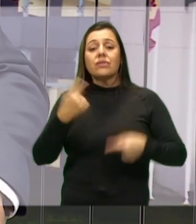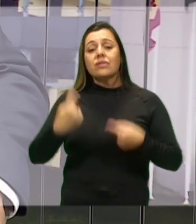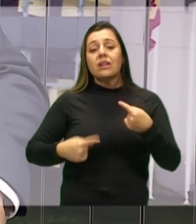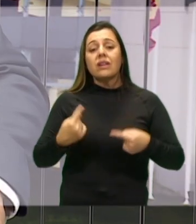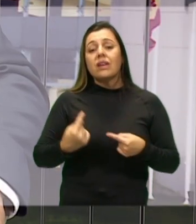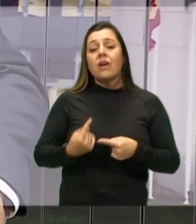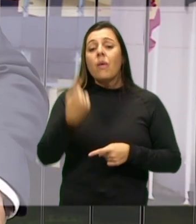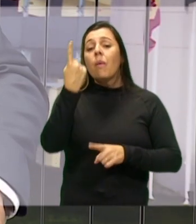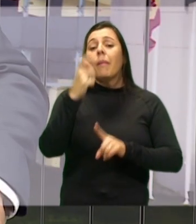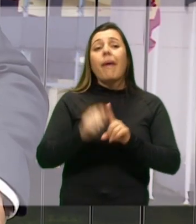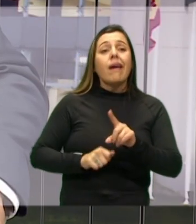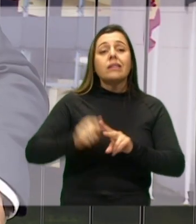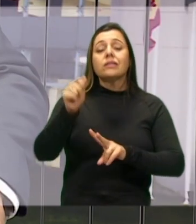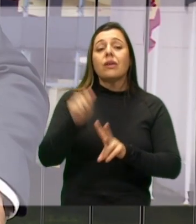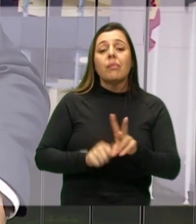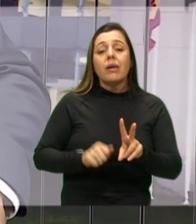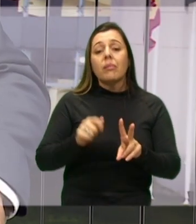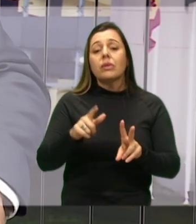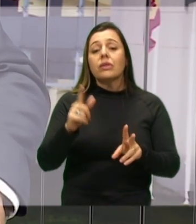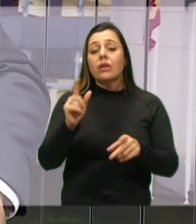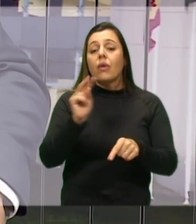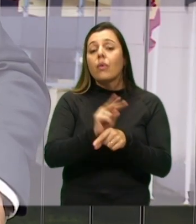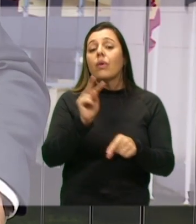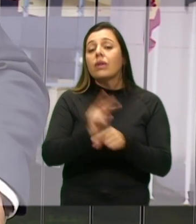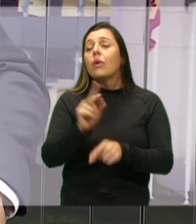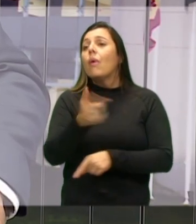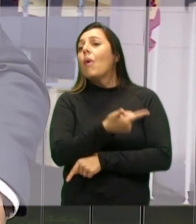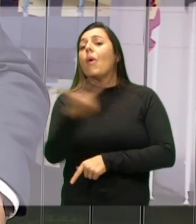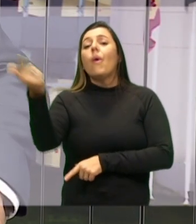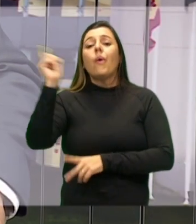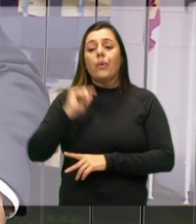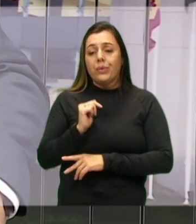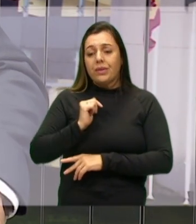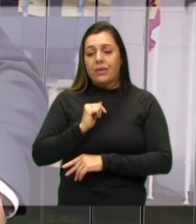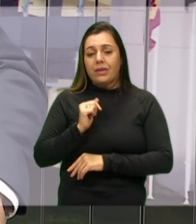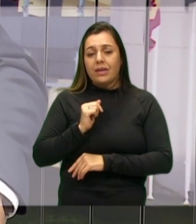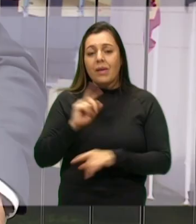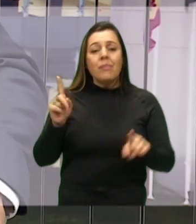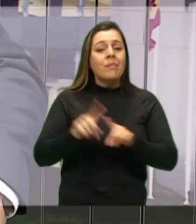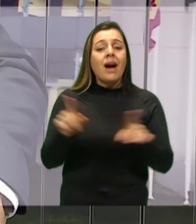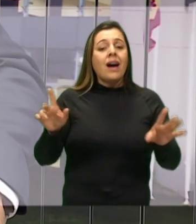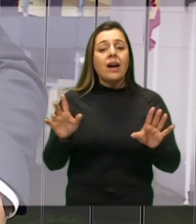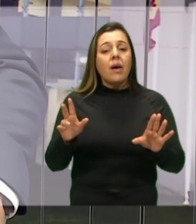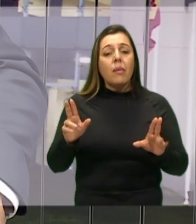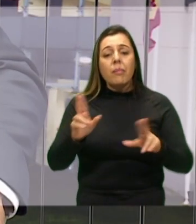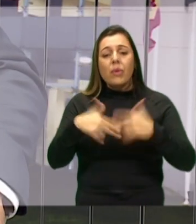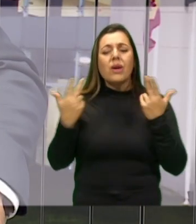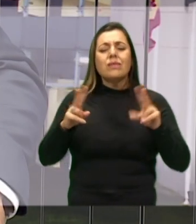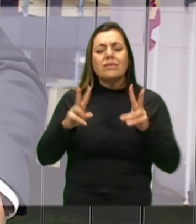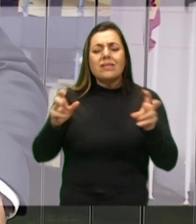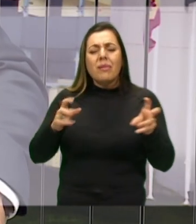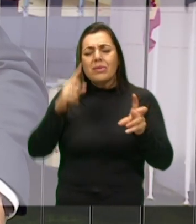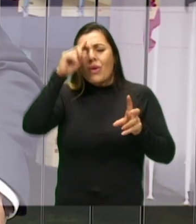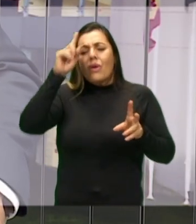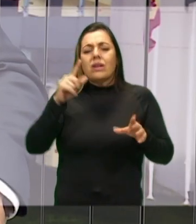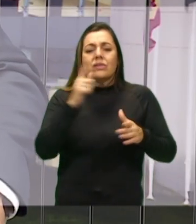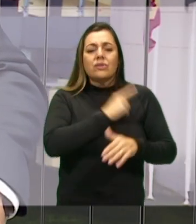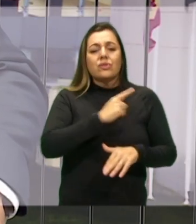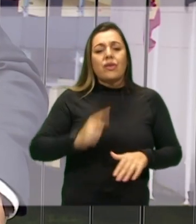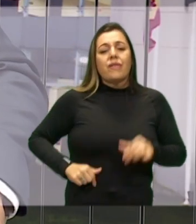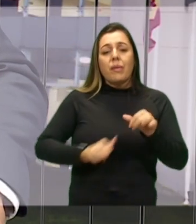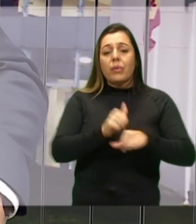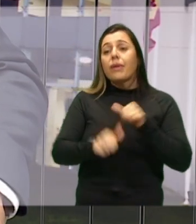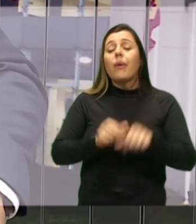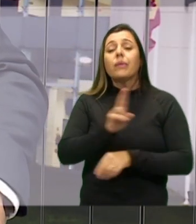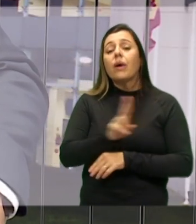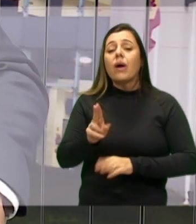durante quase 1 mês, 2 meses, enquanto poderia estar cuidando de outras áreas do município. Mas era puramente por uma questão ideológica de governo de mudar um